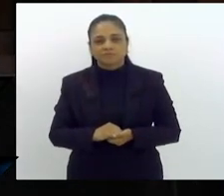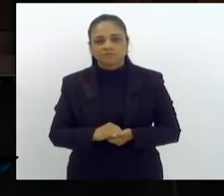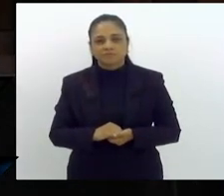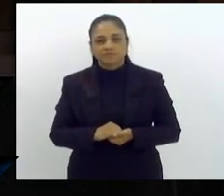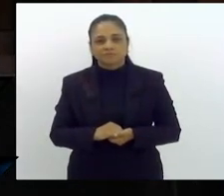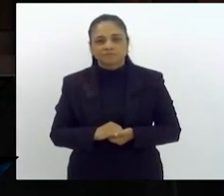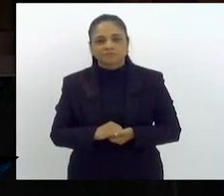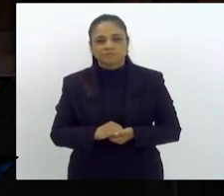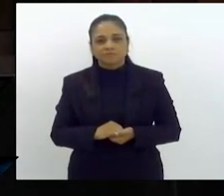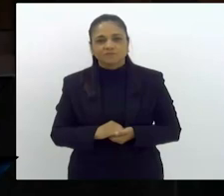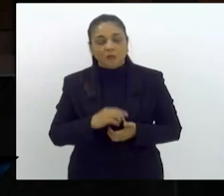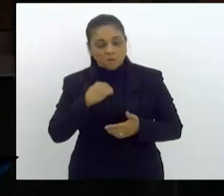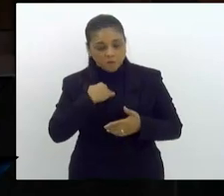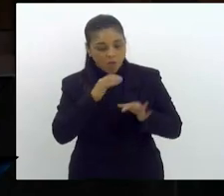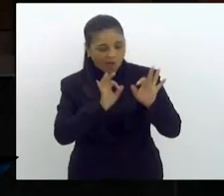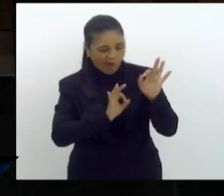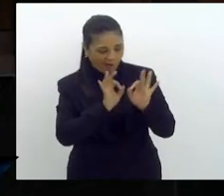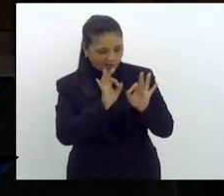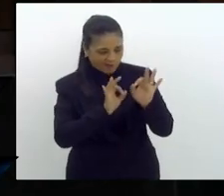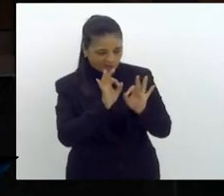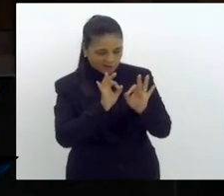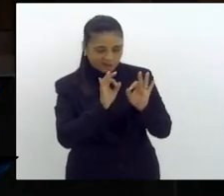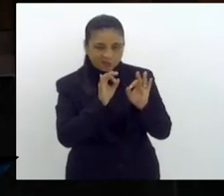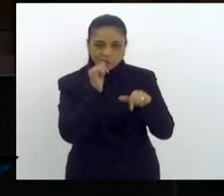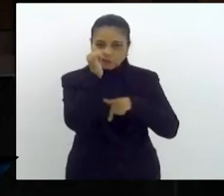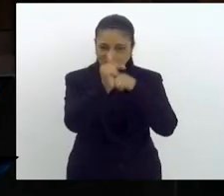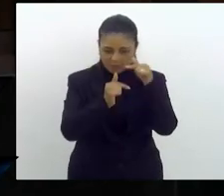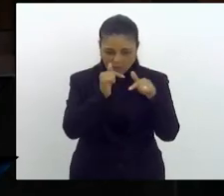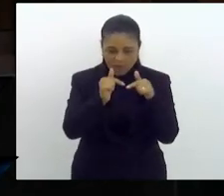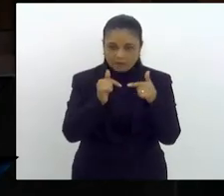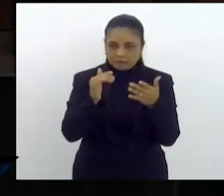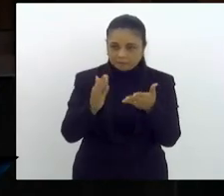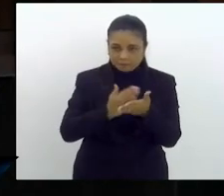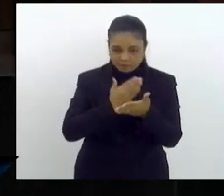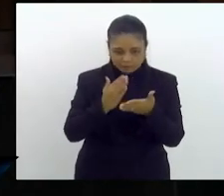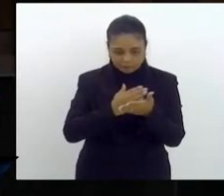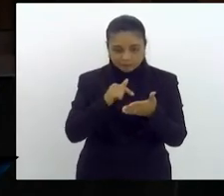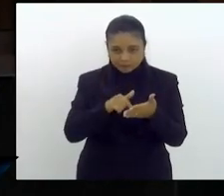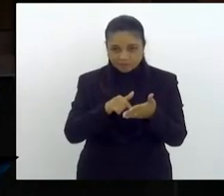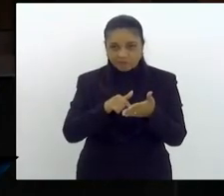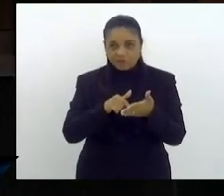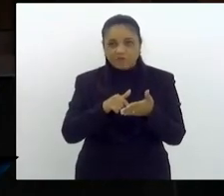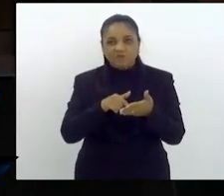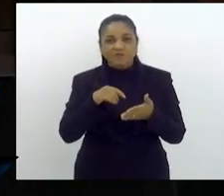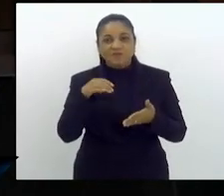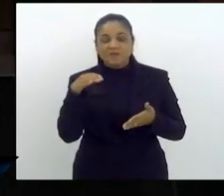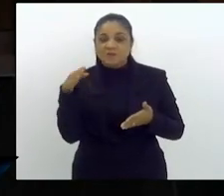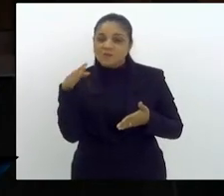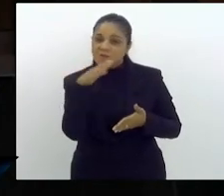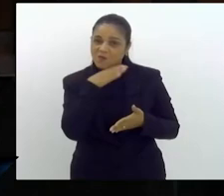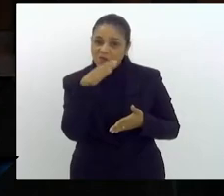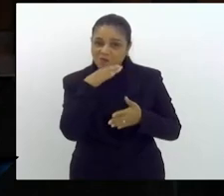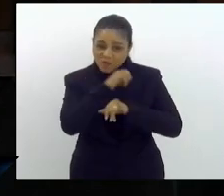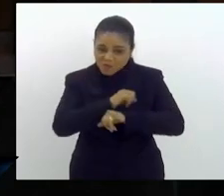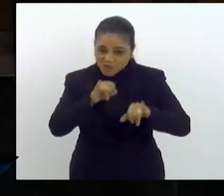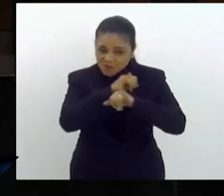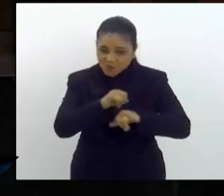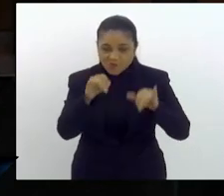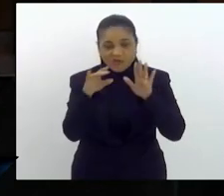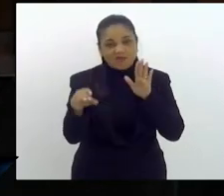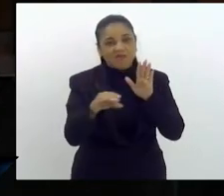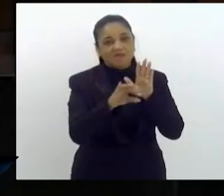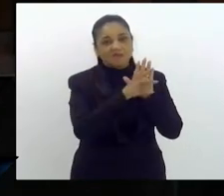a minha organização de trabalho tentando acelerar o máximo os pareceres